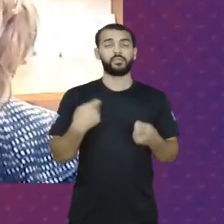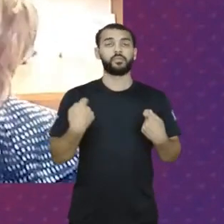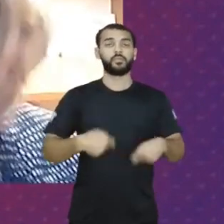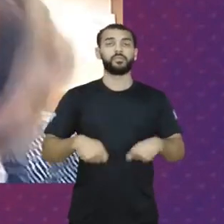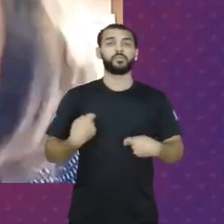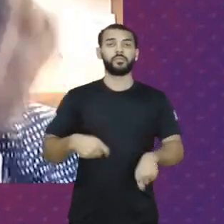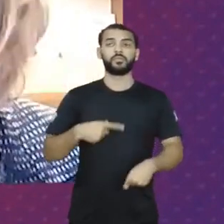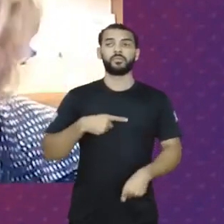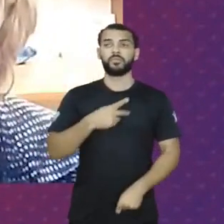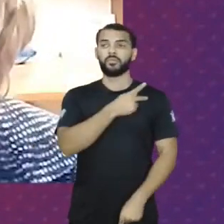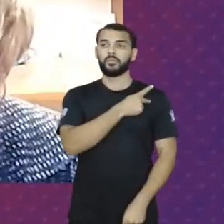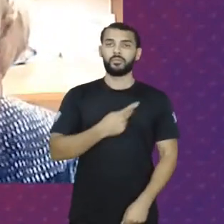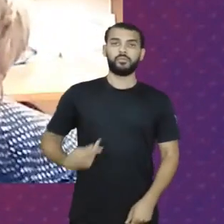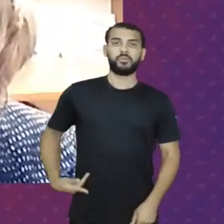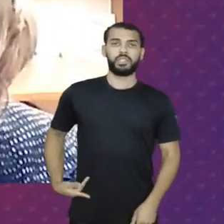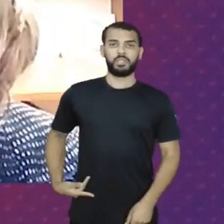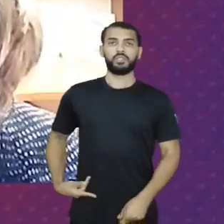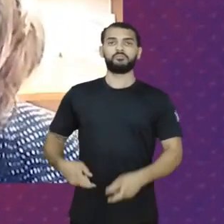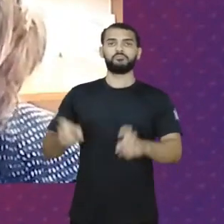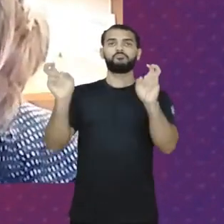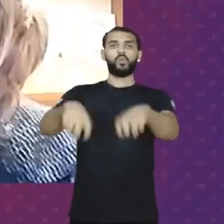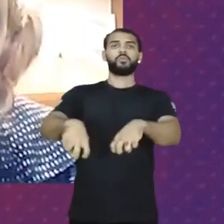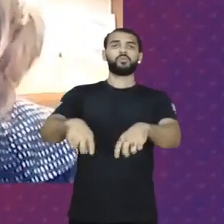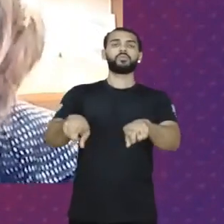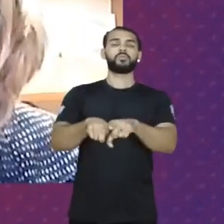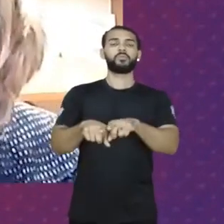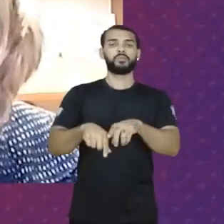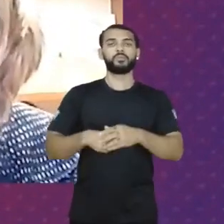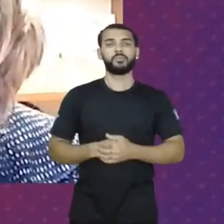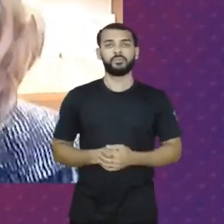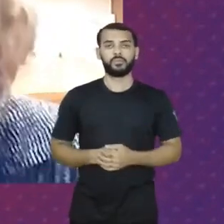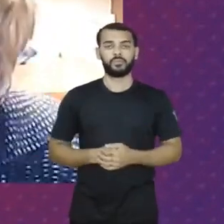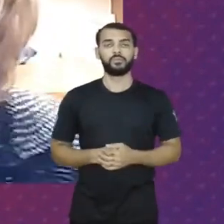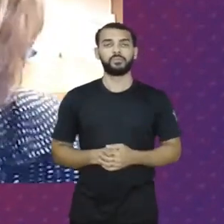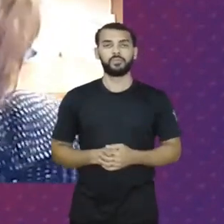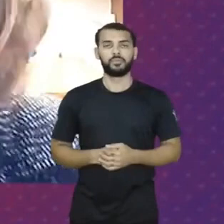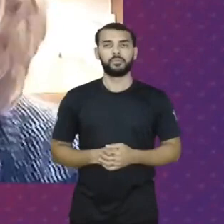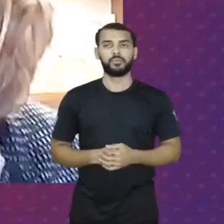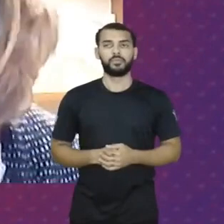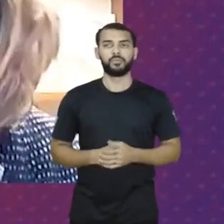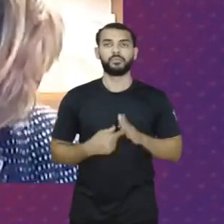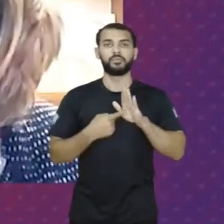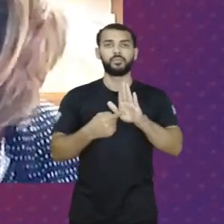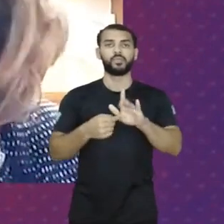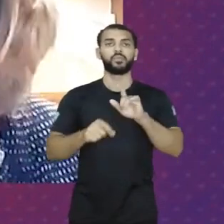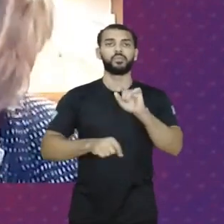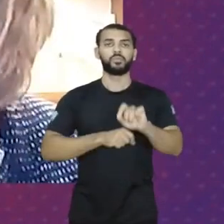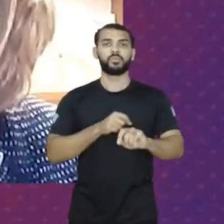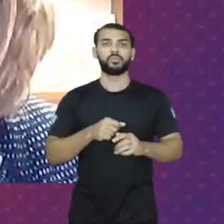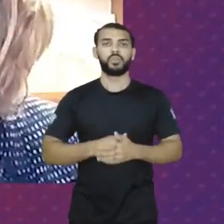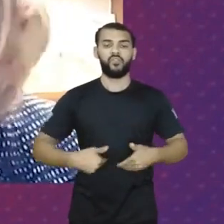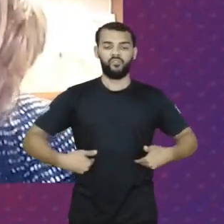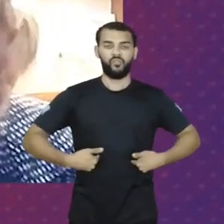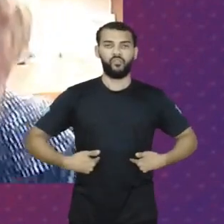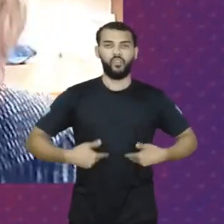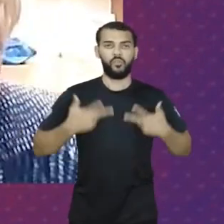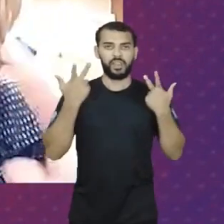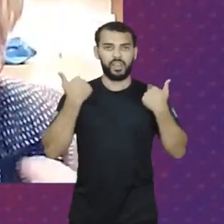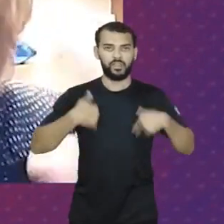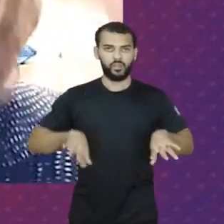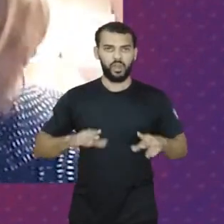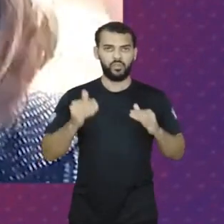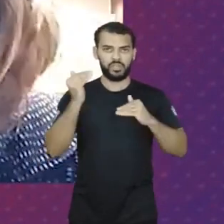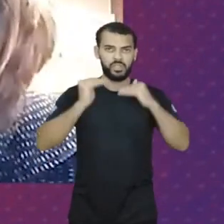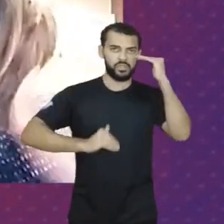da República e ocupou a presidência da República. Ocupou a presidência da República para dizer que a fome não era natural, nem a desigualdade natural,